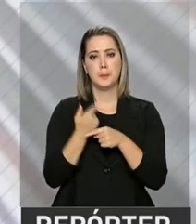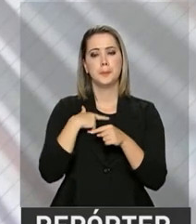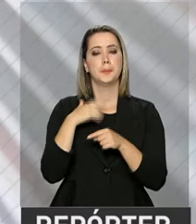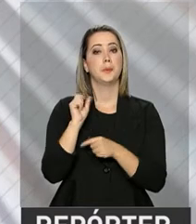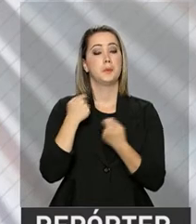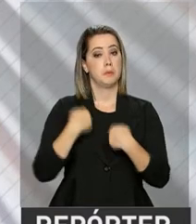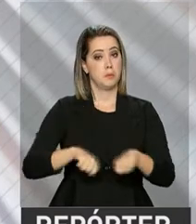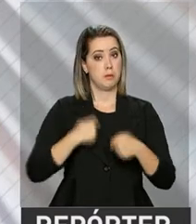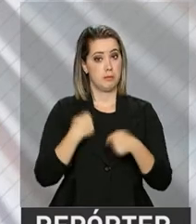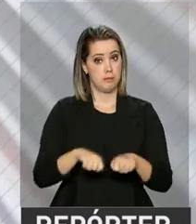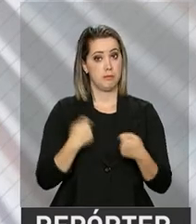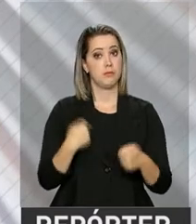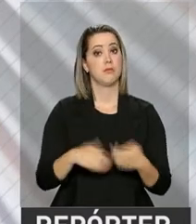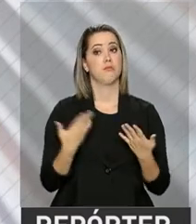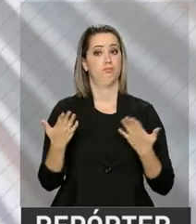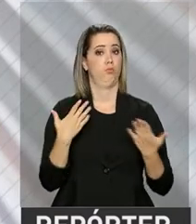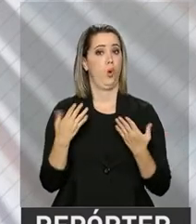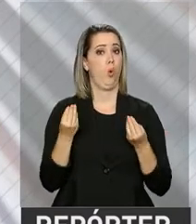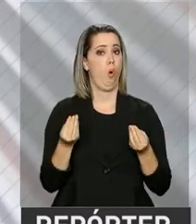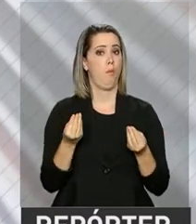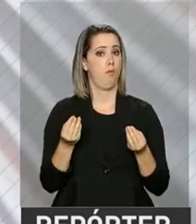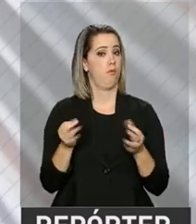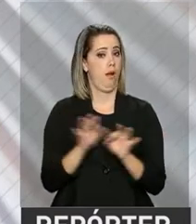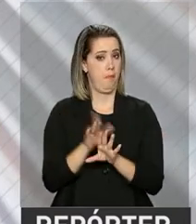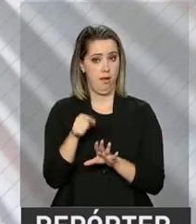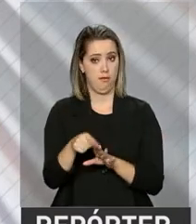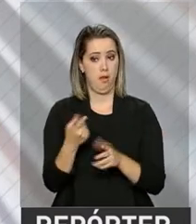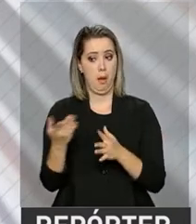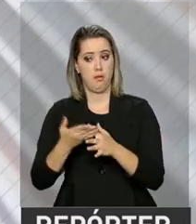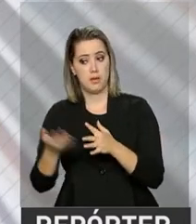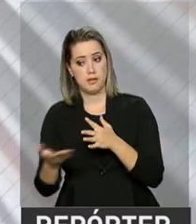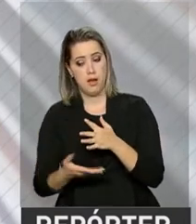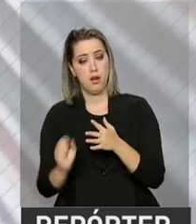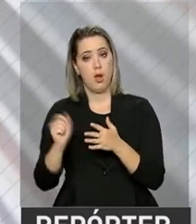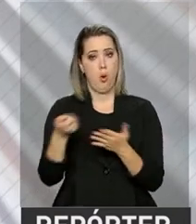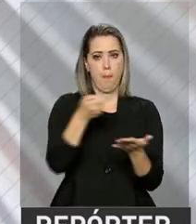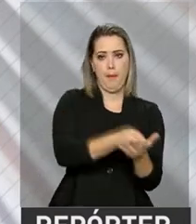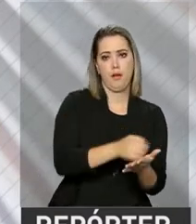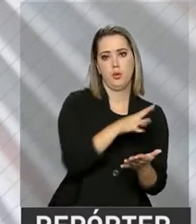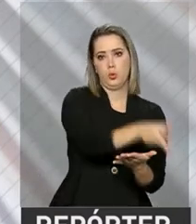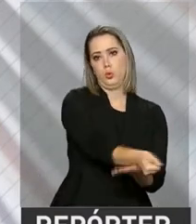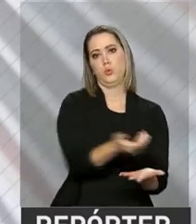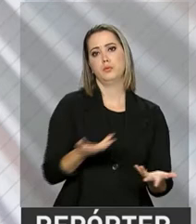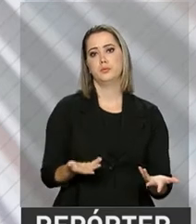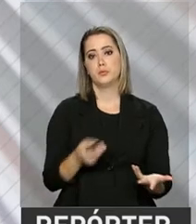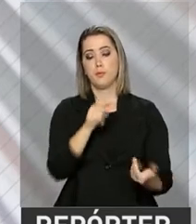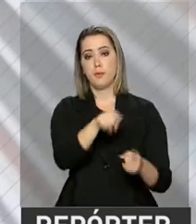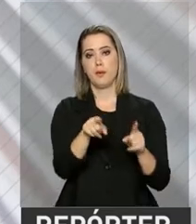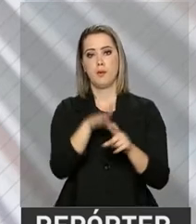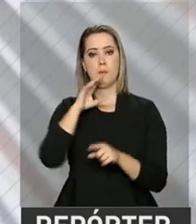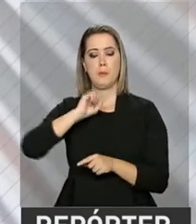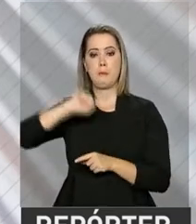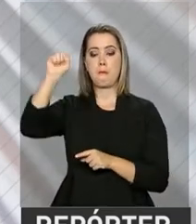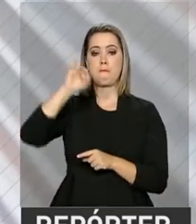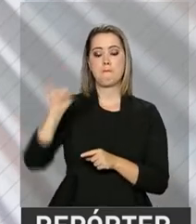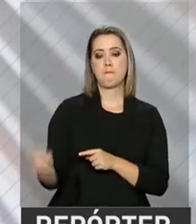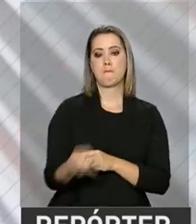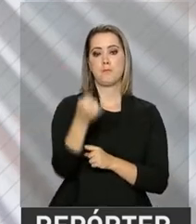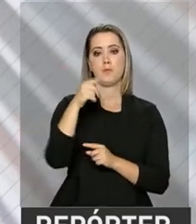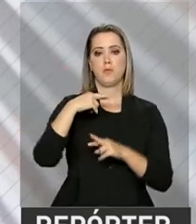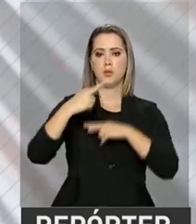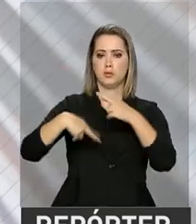disso, a dívida precisa ser quitada ou parcelada pelos bancos. Em abril, os juros da